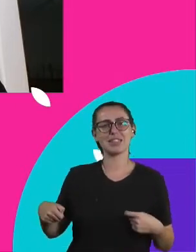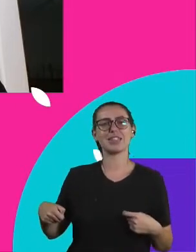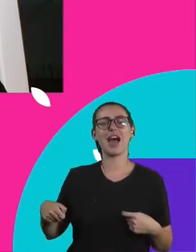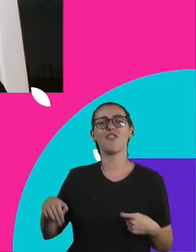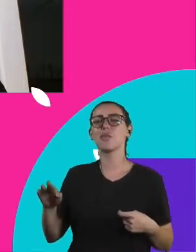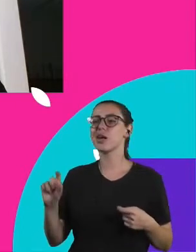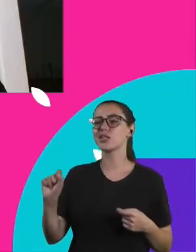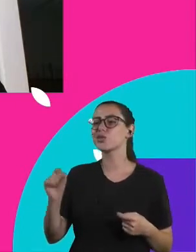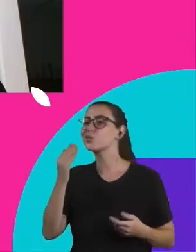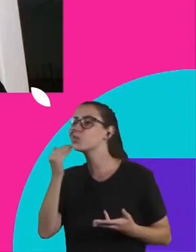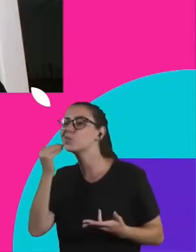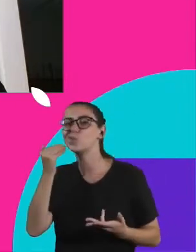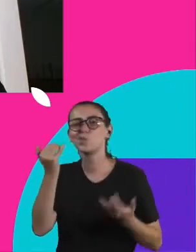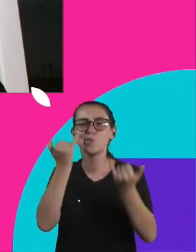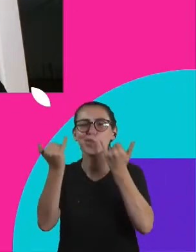por exemplo,